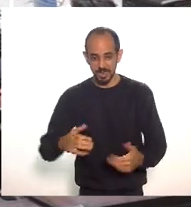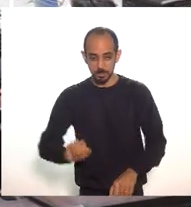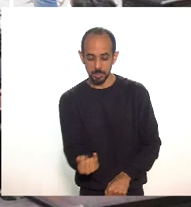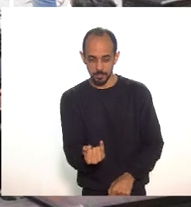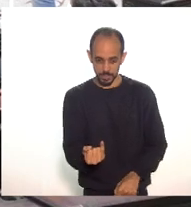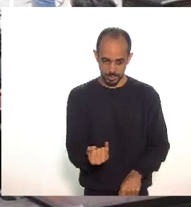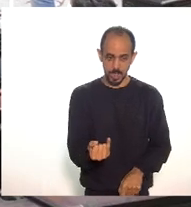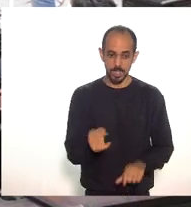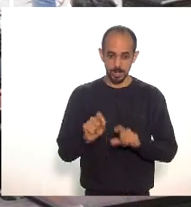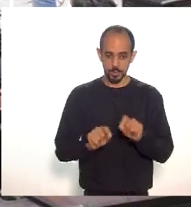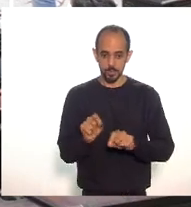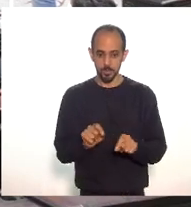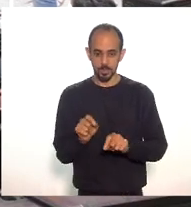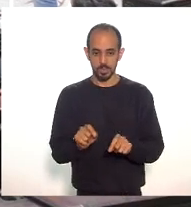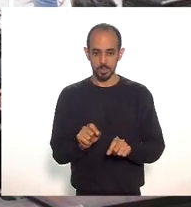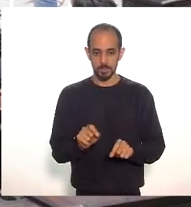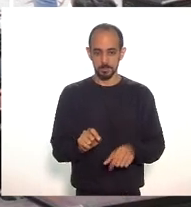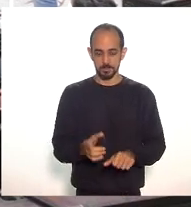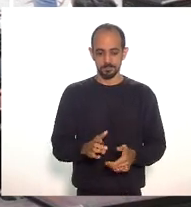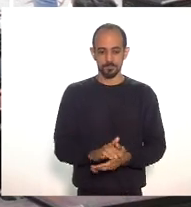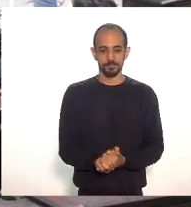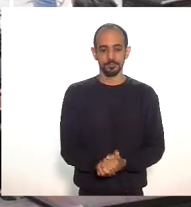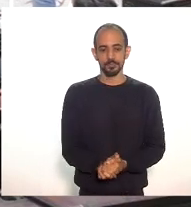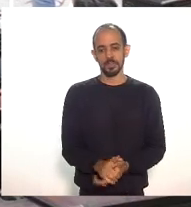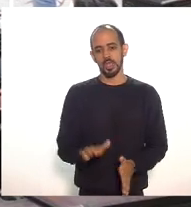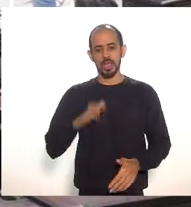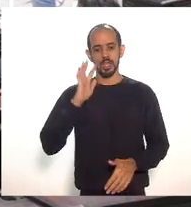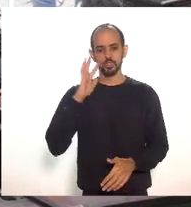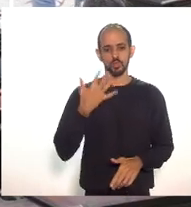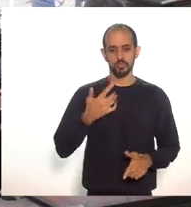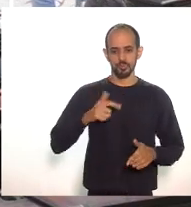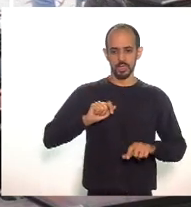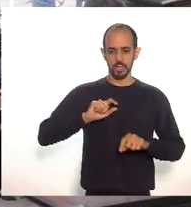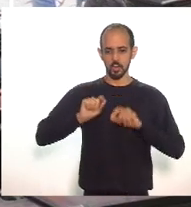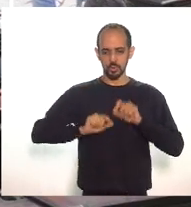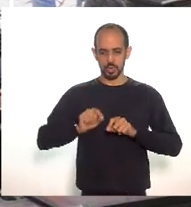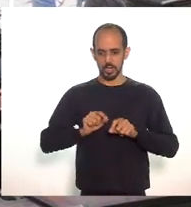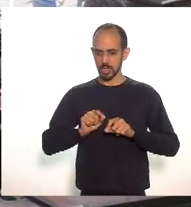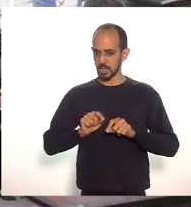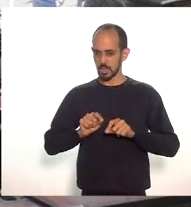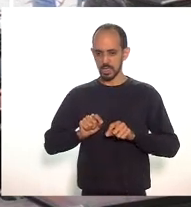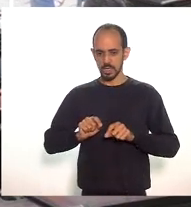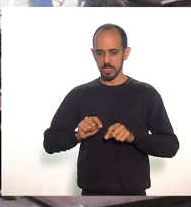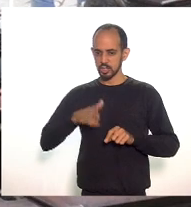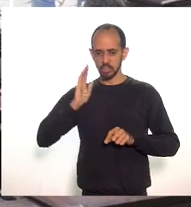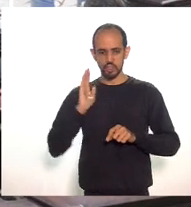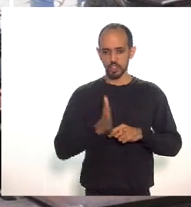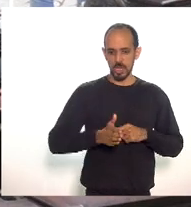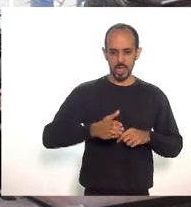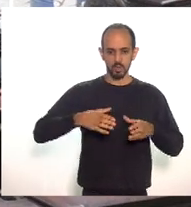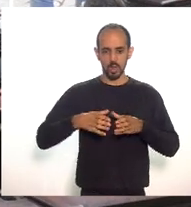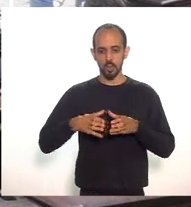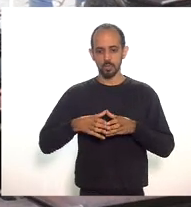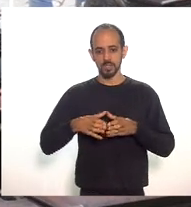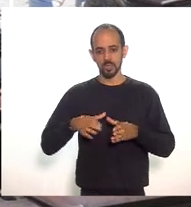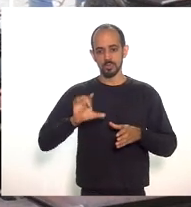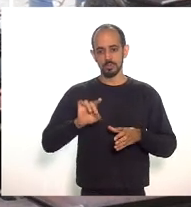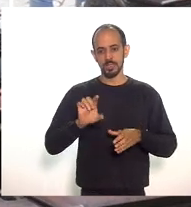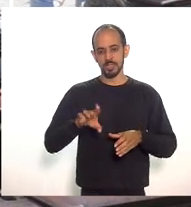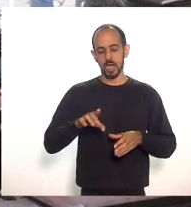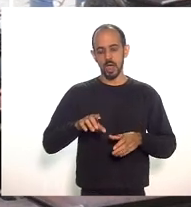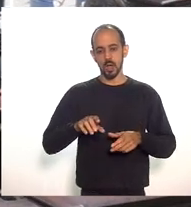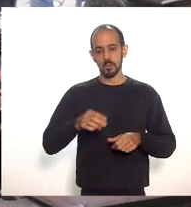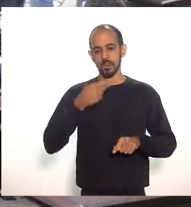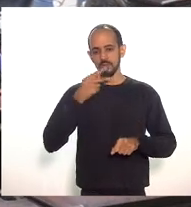que ela vai estar aqui no plenário frente resolver Definitivamente a comissão especial para tratar